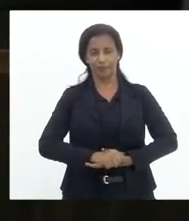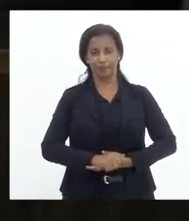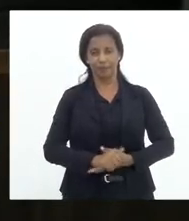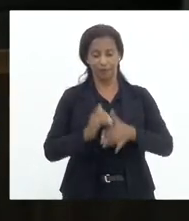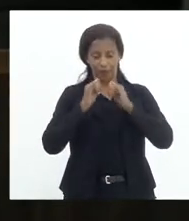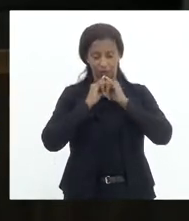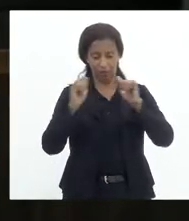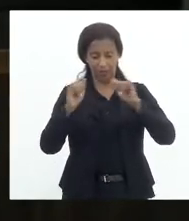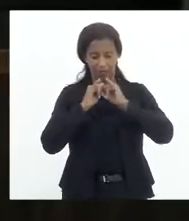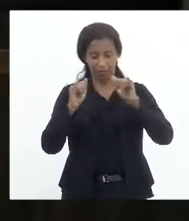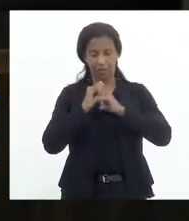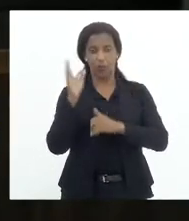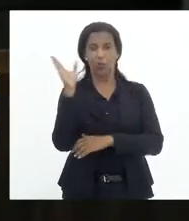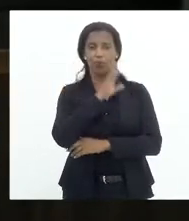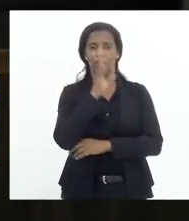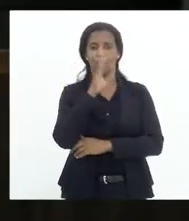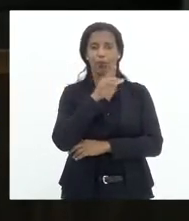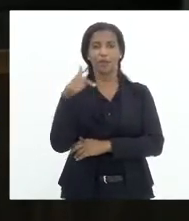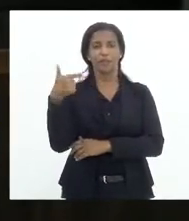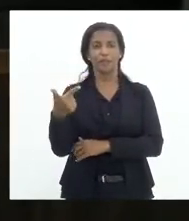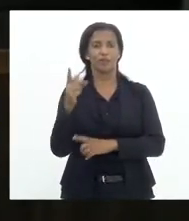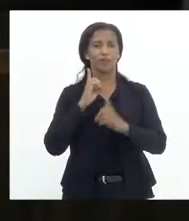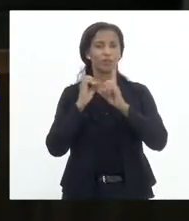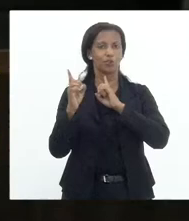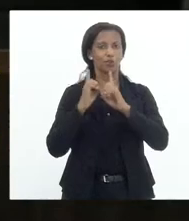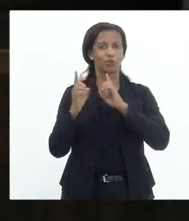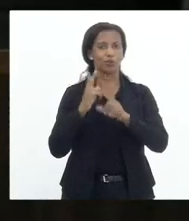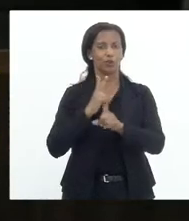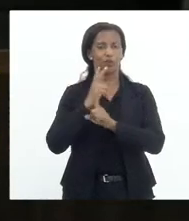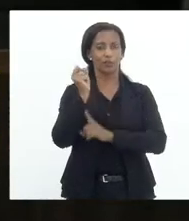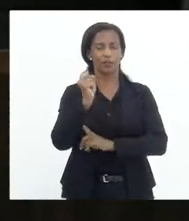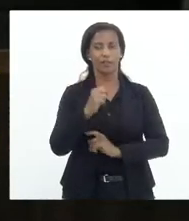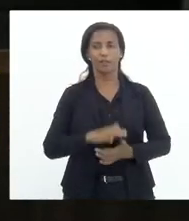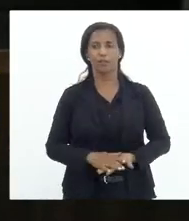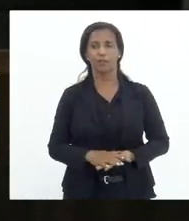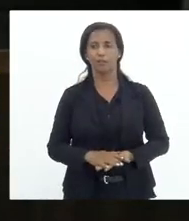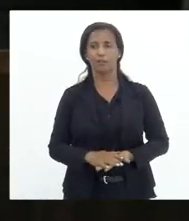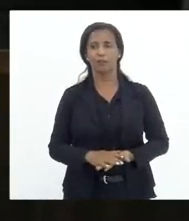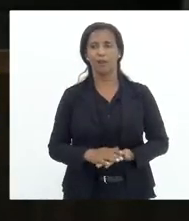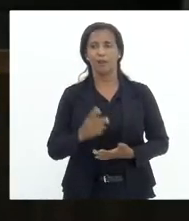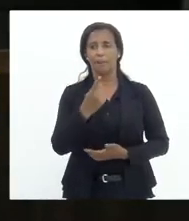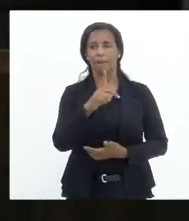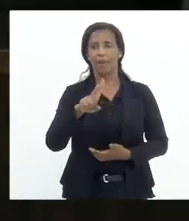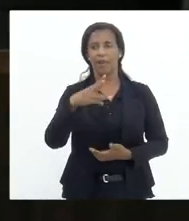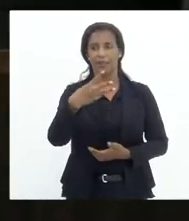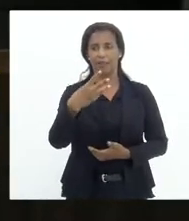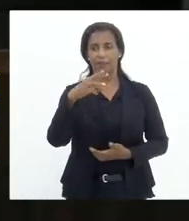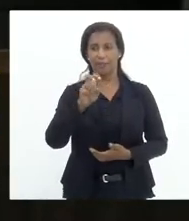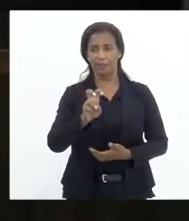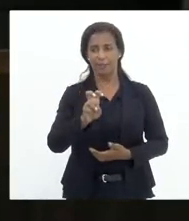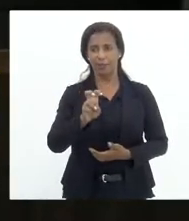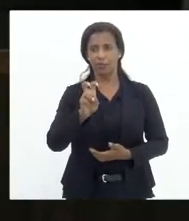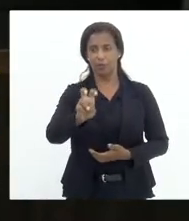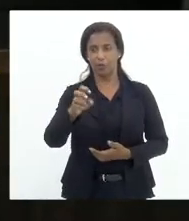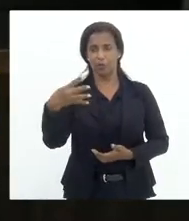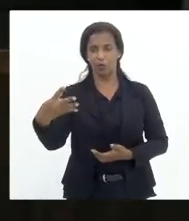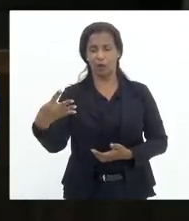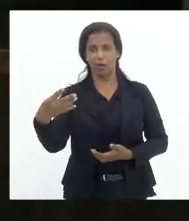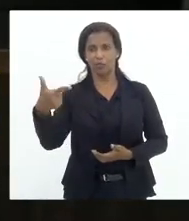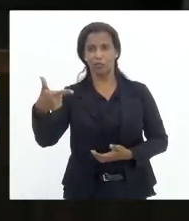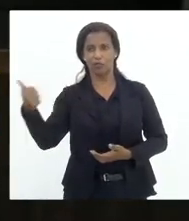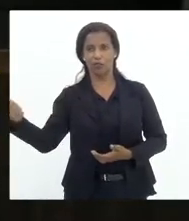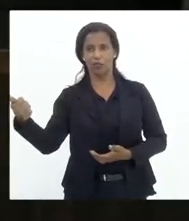o anuncio em tramitação ordinária em segunda discussão redação do vencido assim emendado projeto de lei 3554